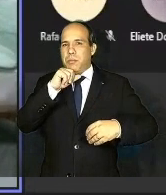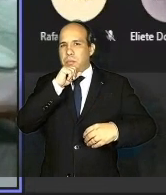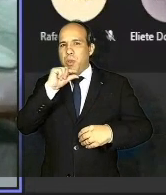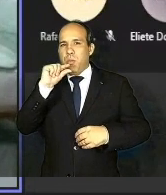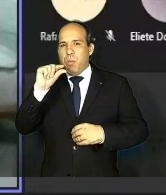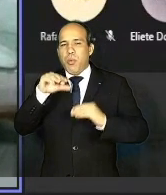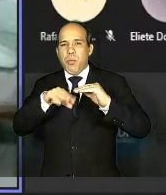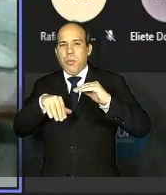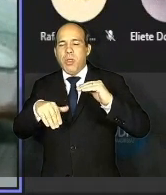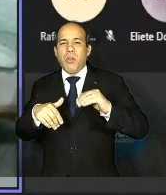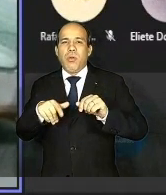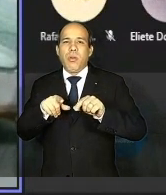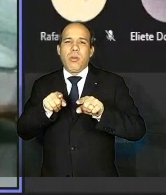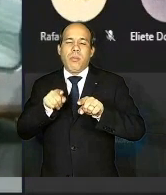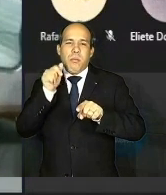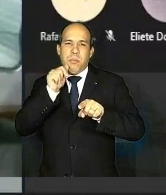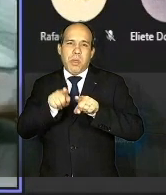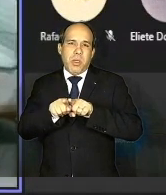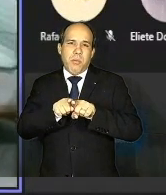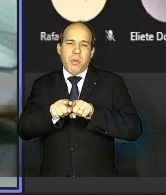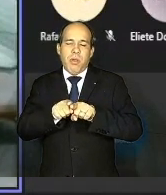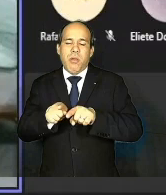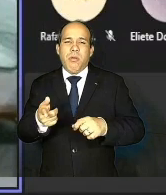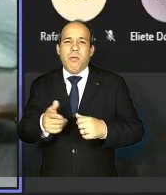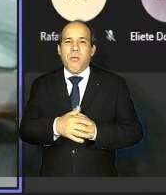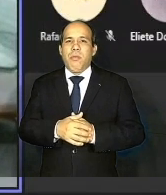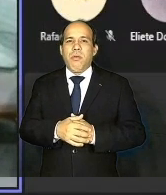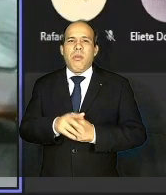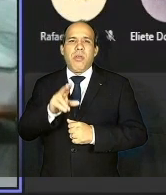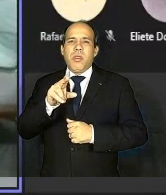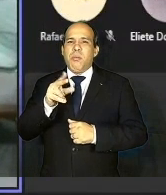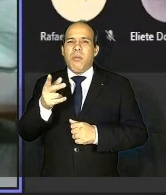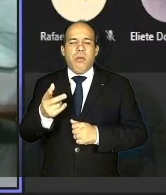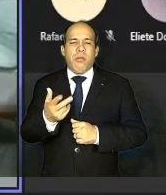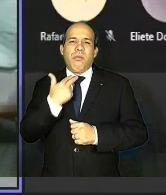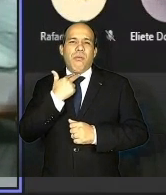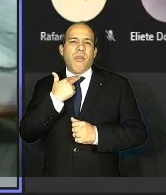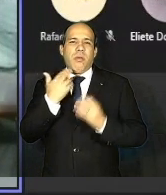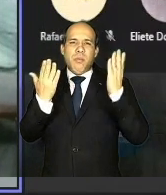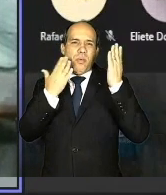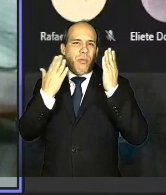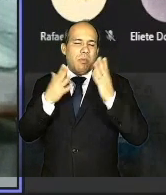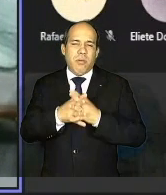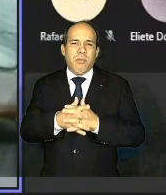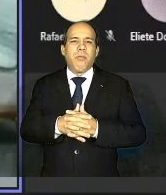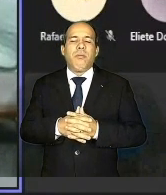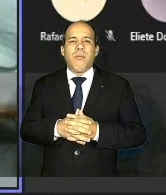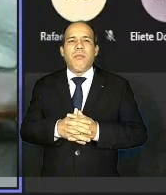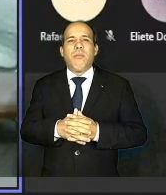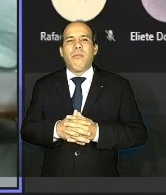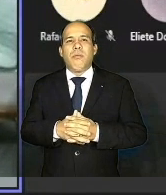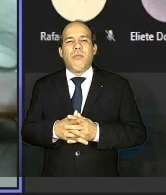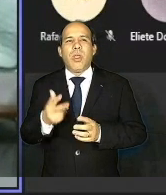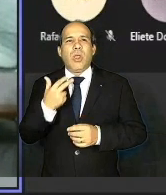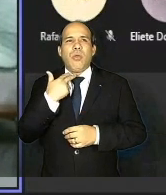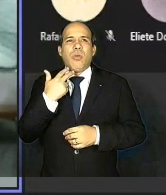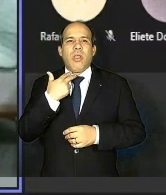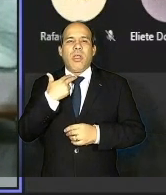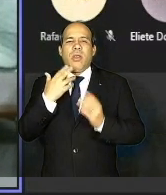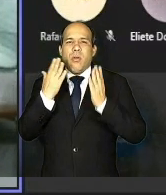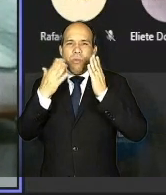50, então, para a filha e para a mãe, e um pouco menos para o irmão, né? Que o irmão não se compara.